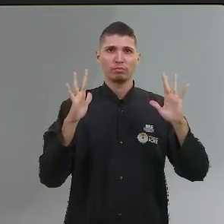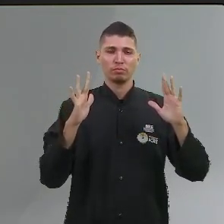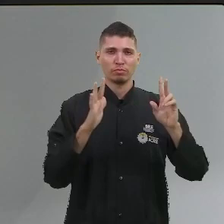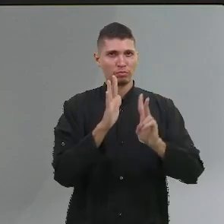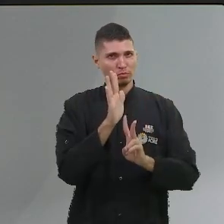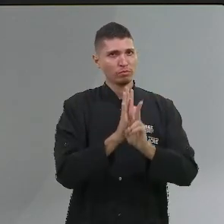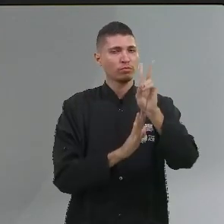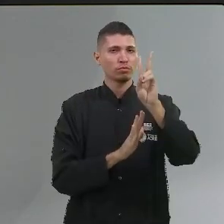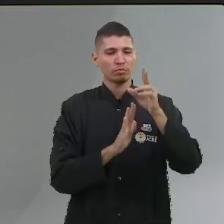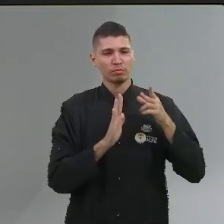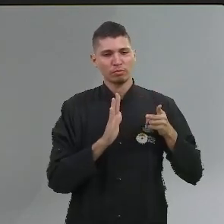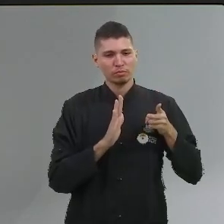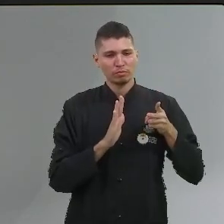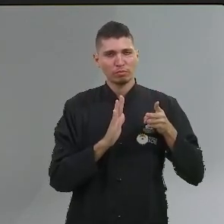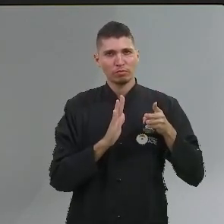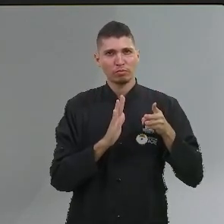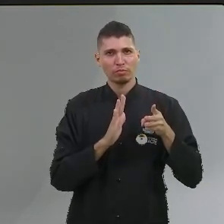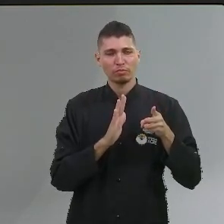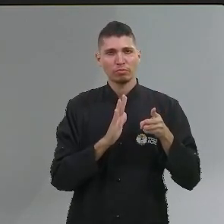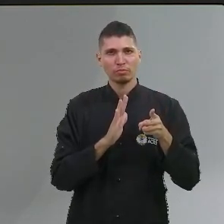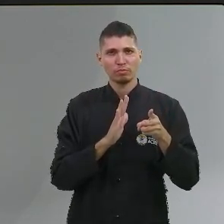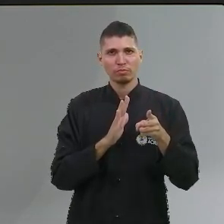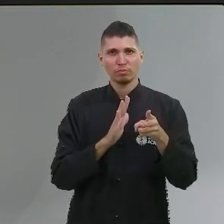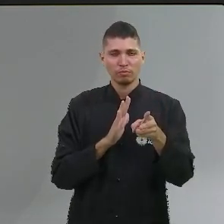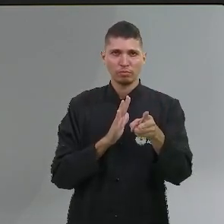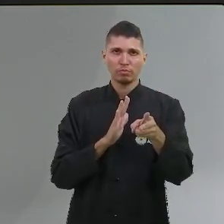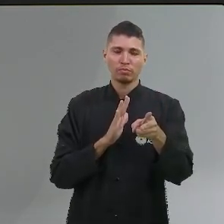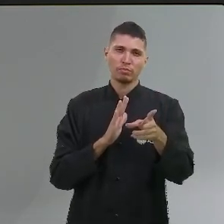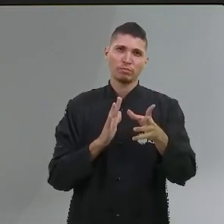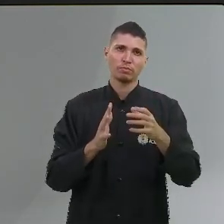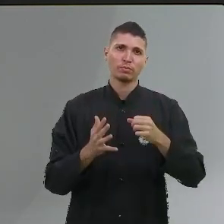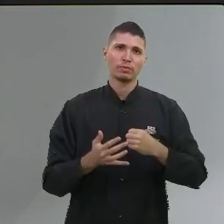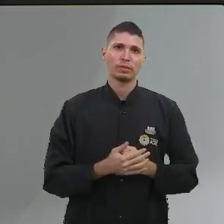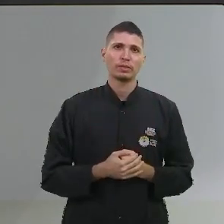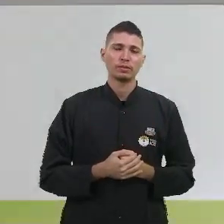constante. E isso que eu citei é o quê? Nada mais é do que